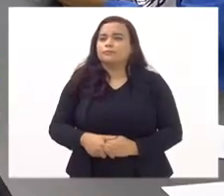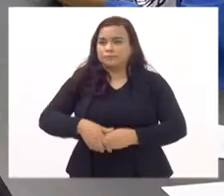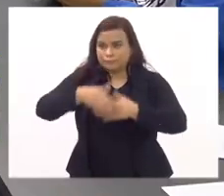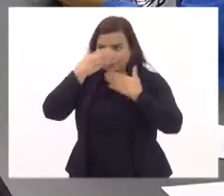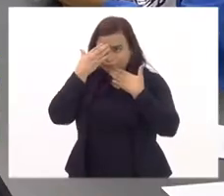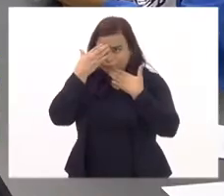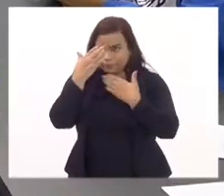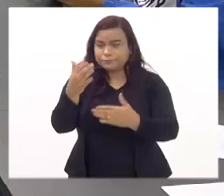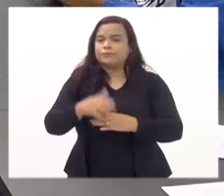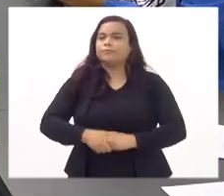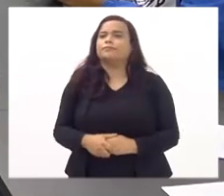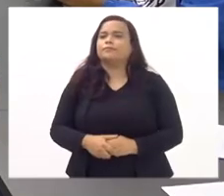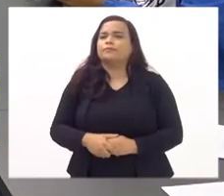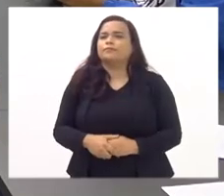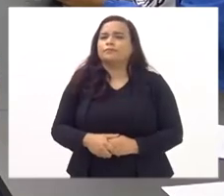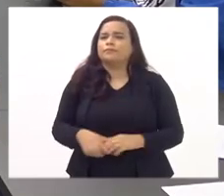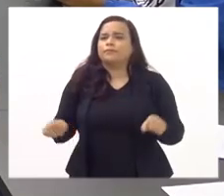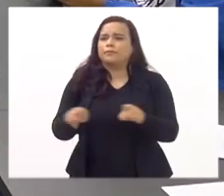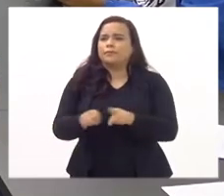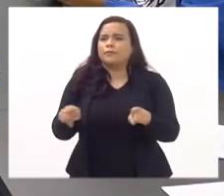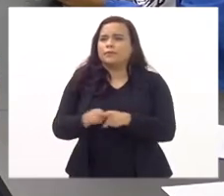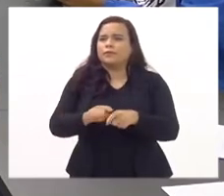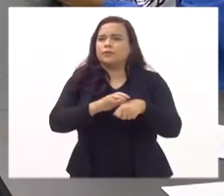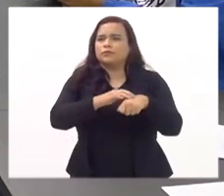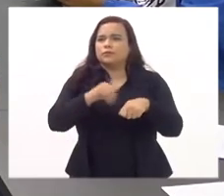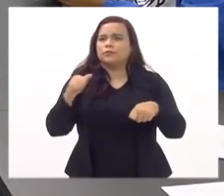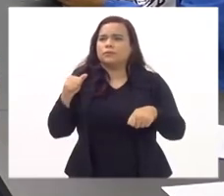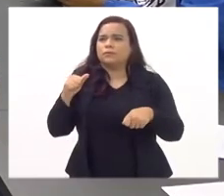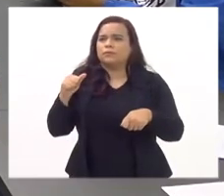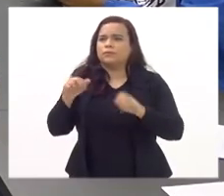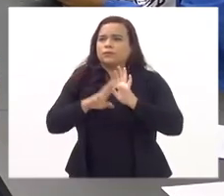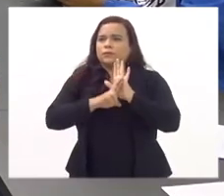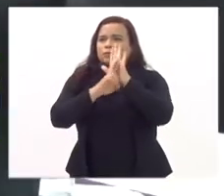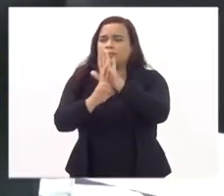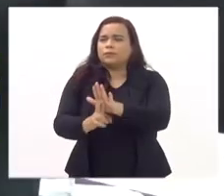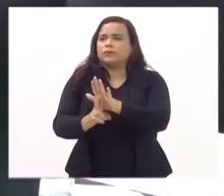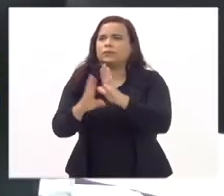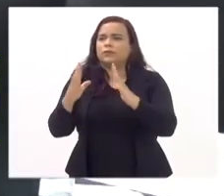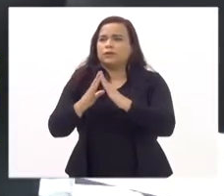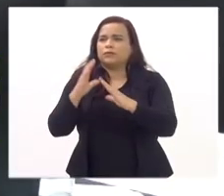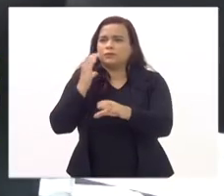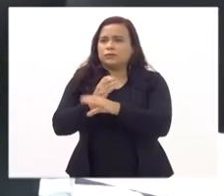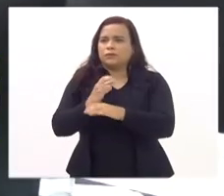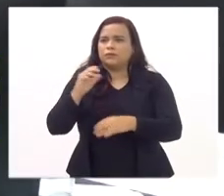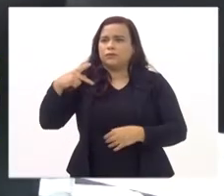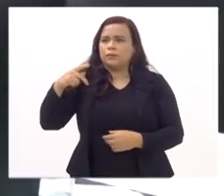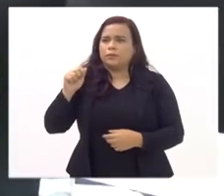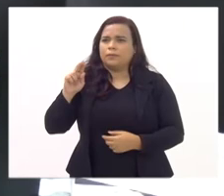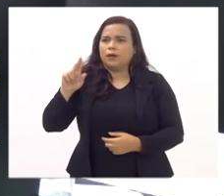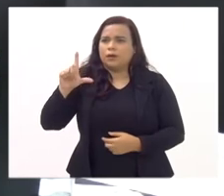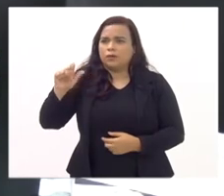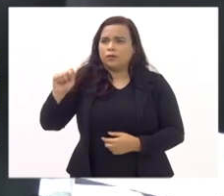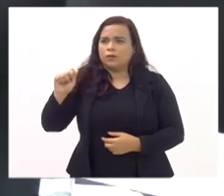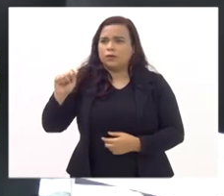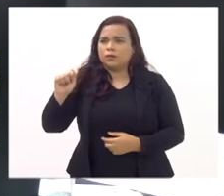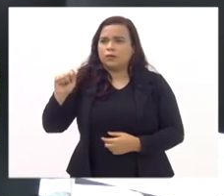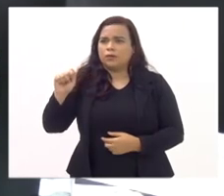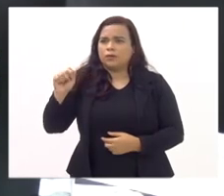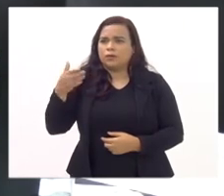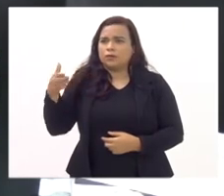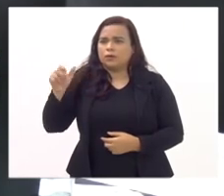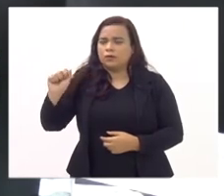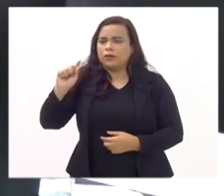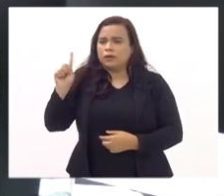Obrigado. Gostaria de chamar para usar a palavra agora, representante da Casa Civil, a Paula